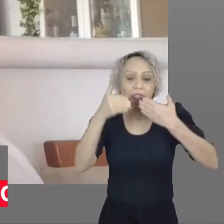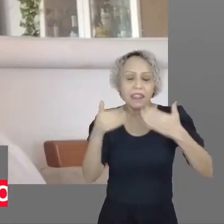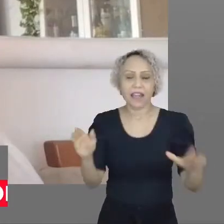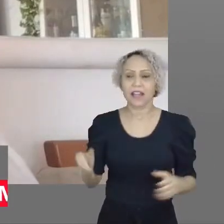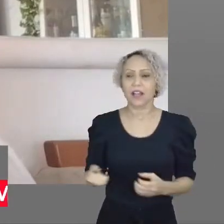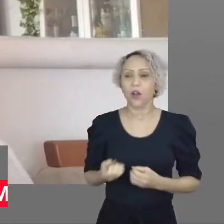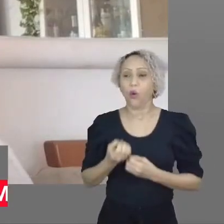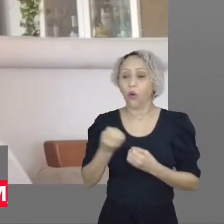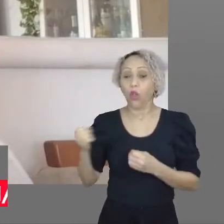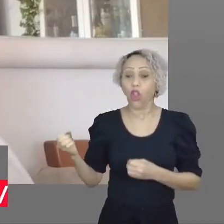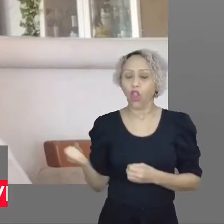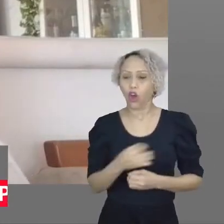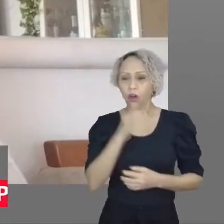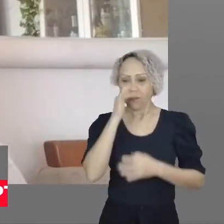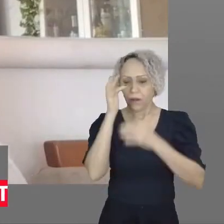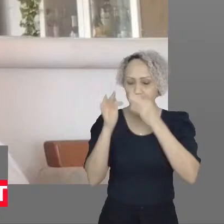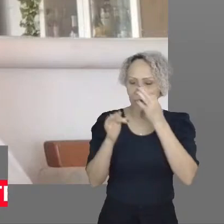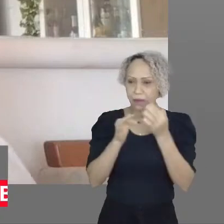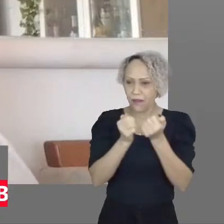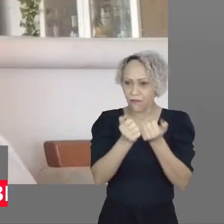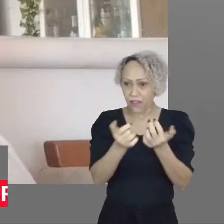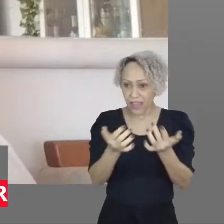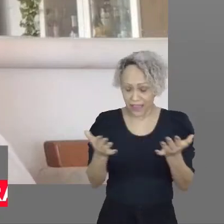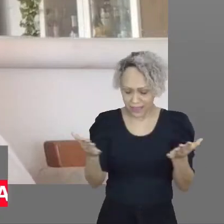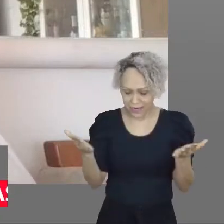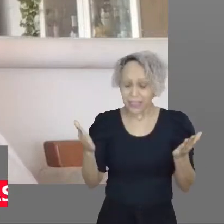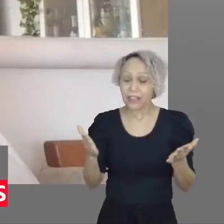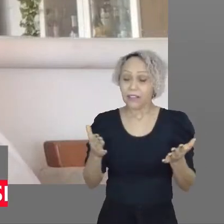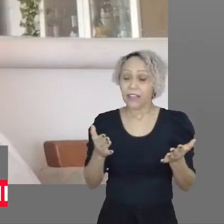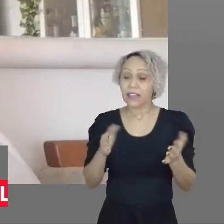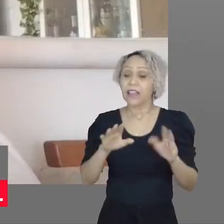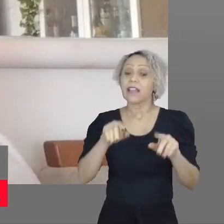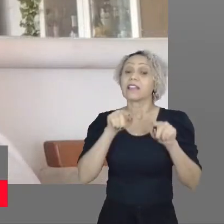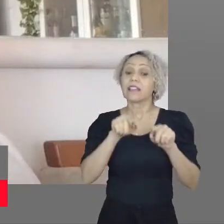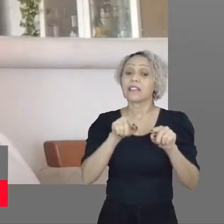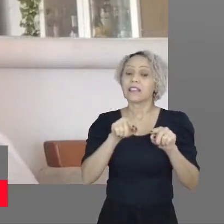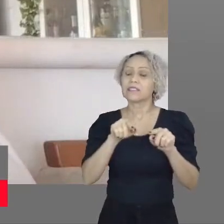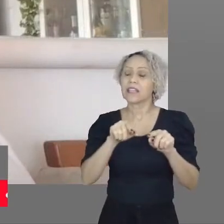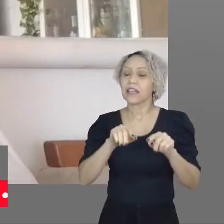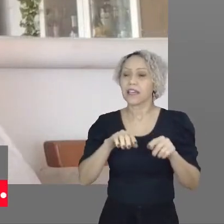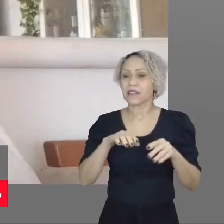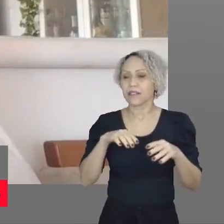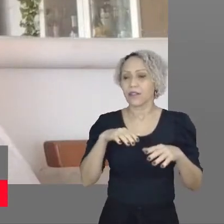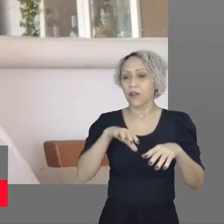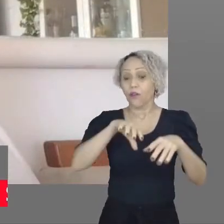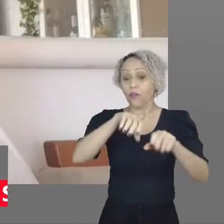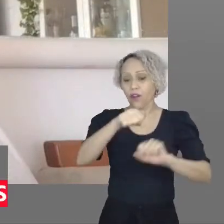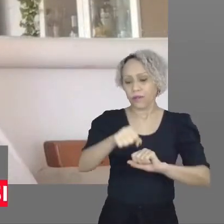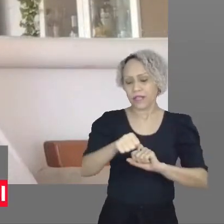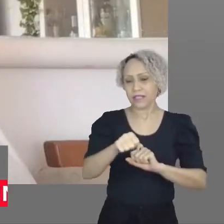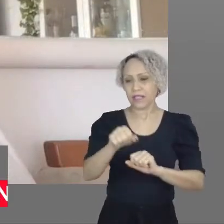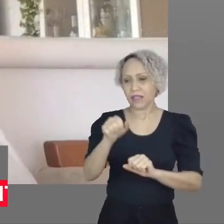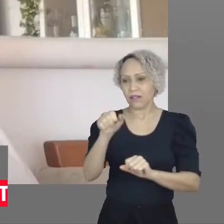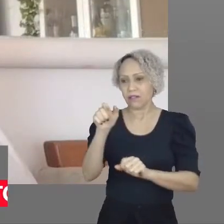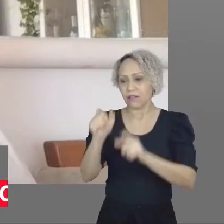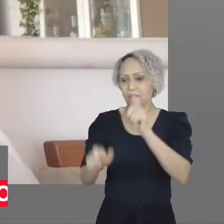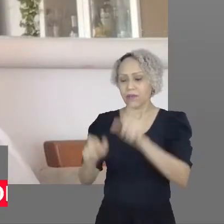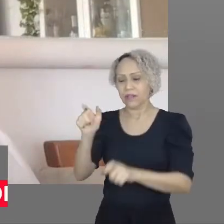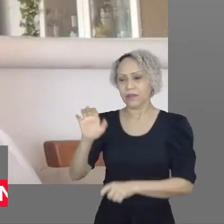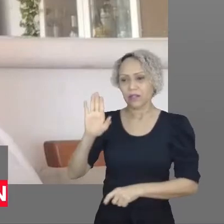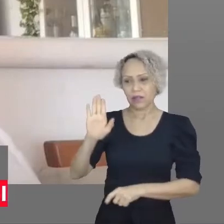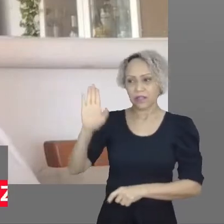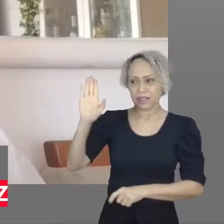processos formativos desde já. Então, é uma live que eu até brinco, sabe, Amanda, dizendo que se a gente não tiver cuidado, a gente fica